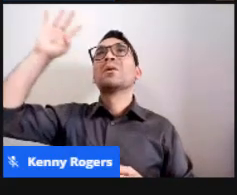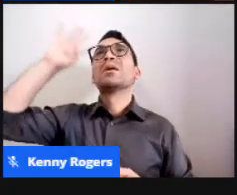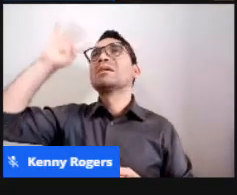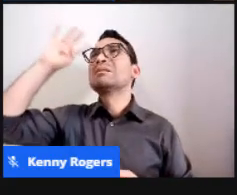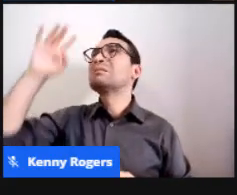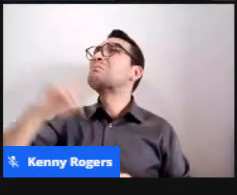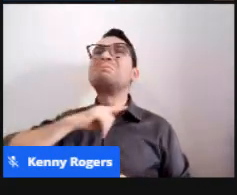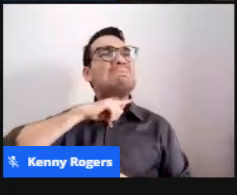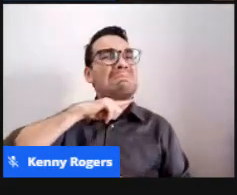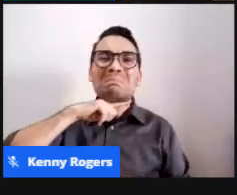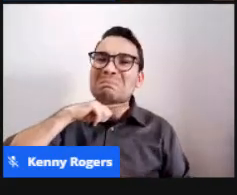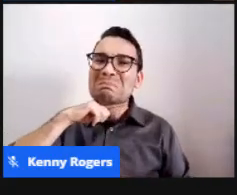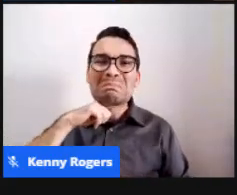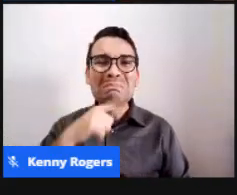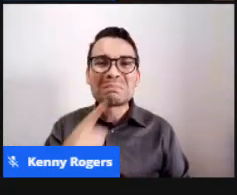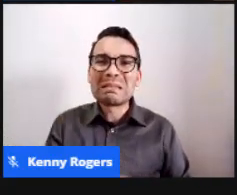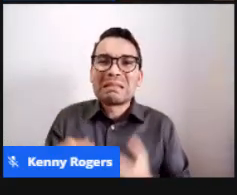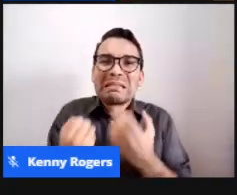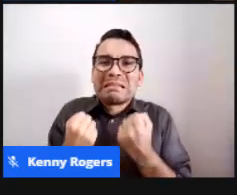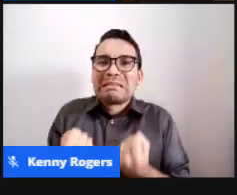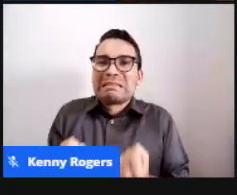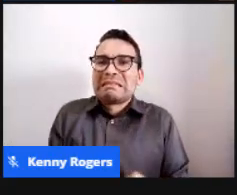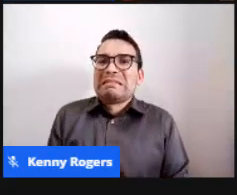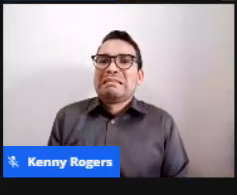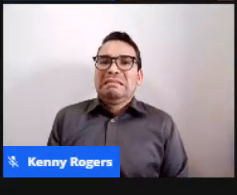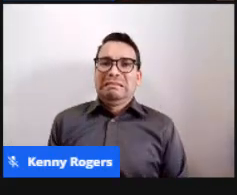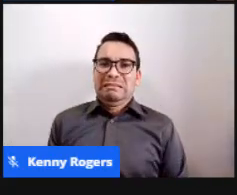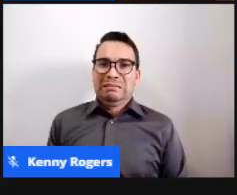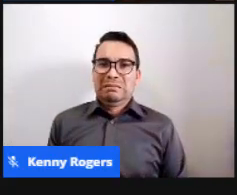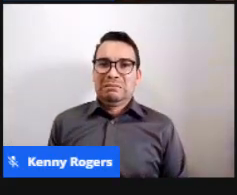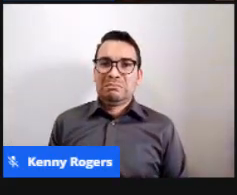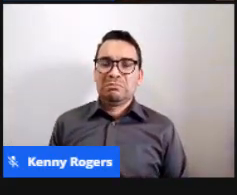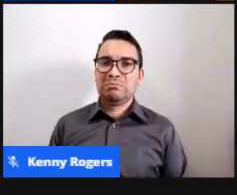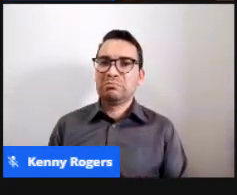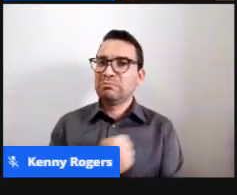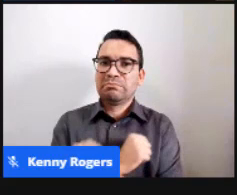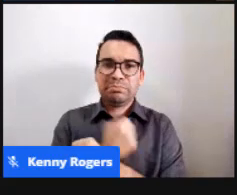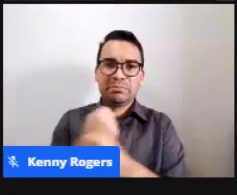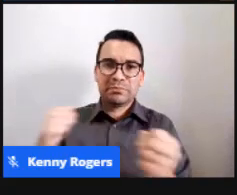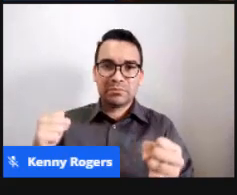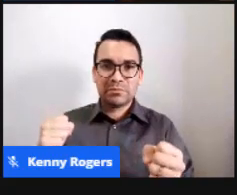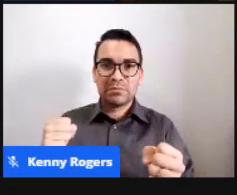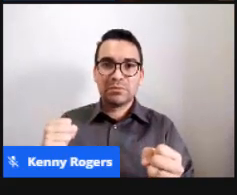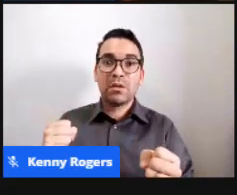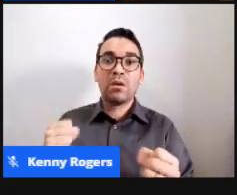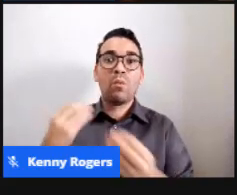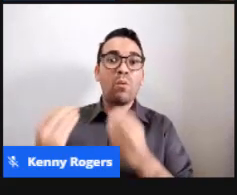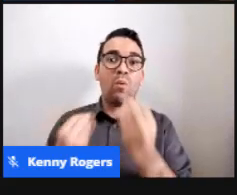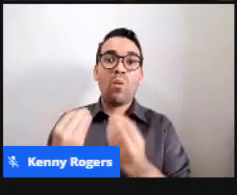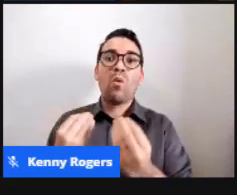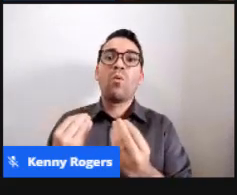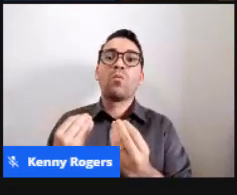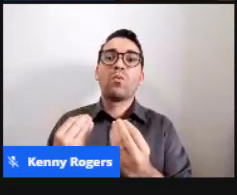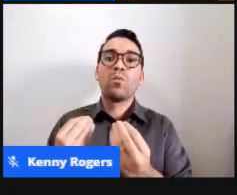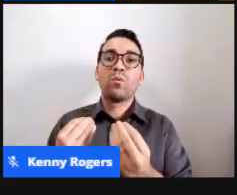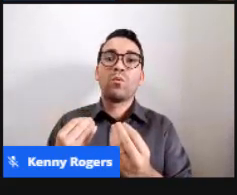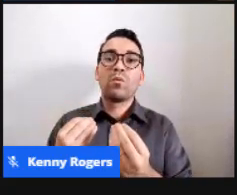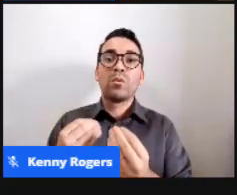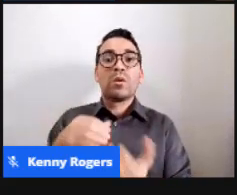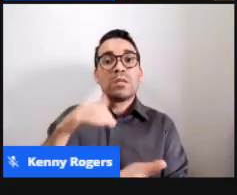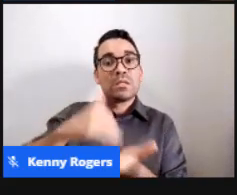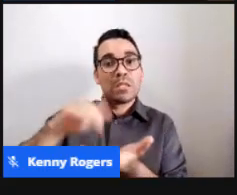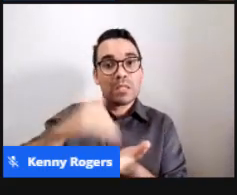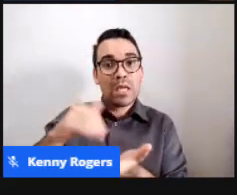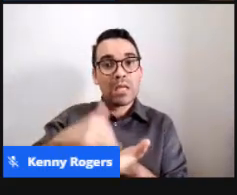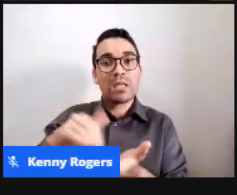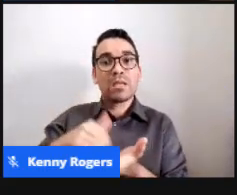esgotei todos os meios que eu tinha, manda e-mail para a gente. A gente está para apoiar vocês sempre, tá